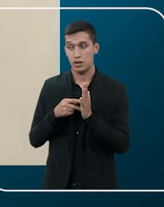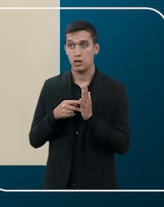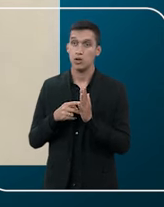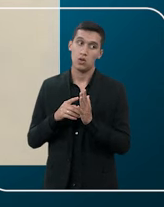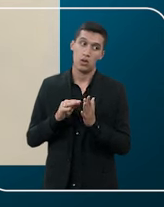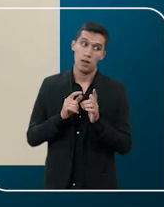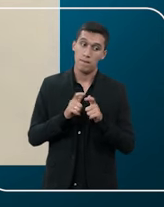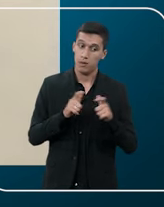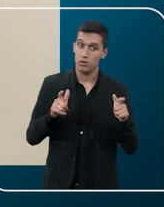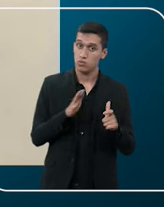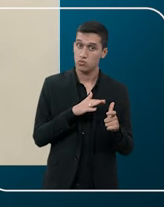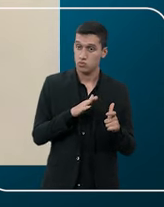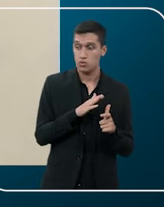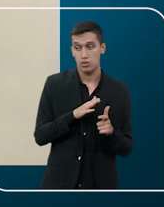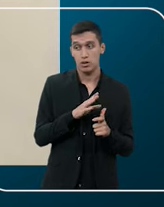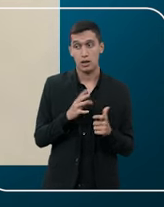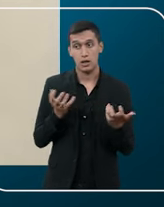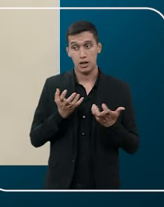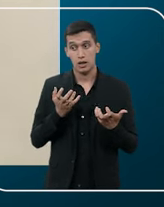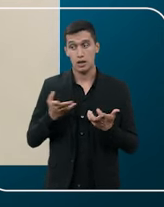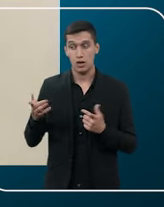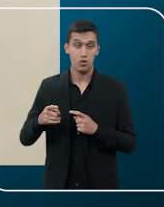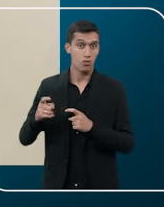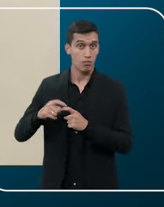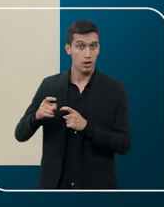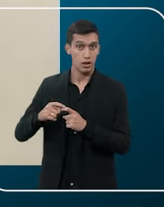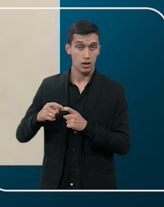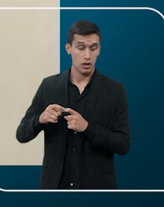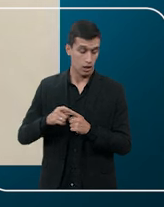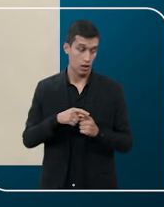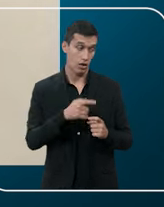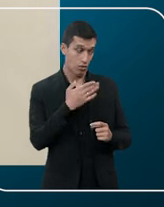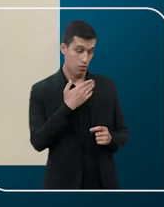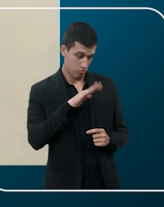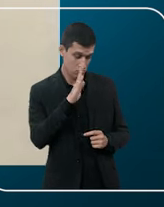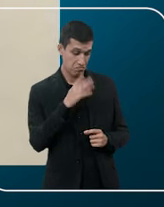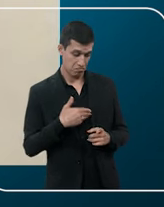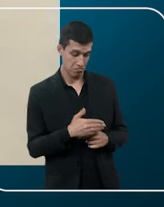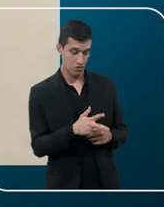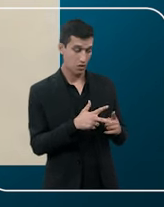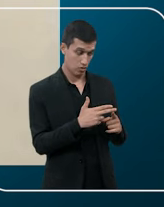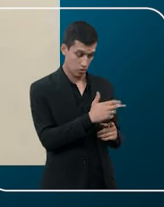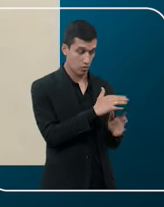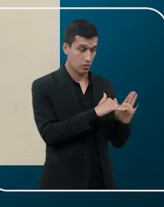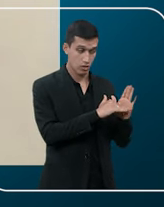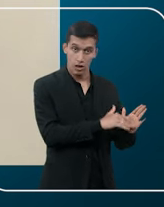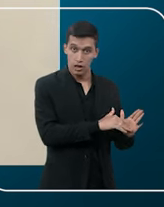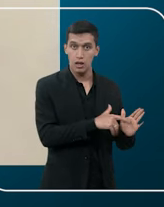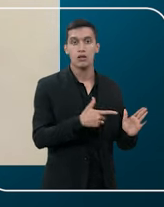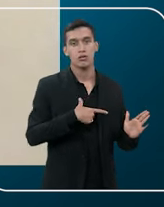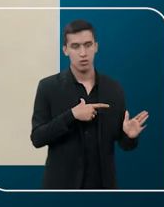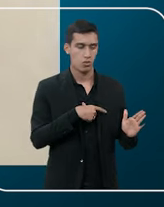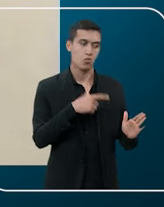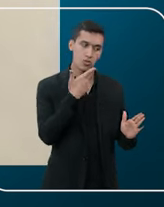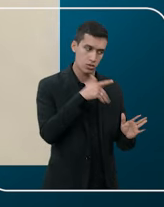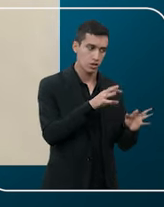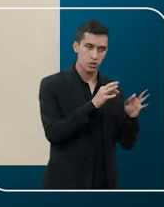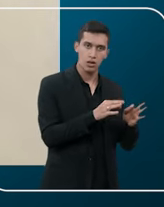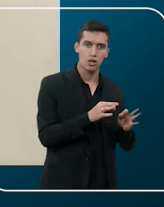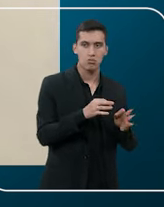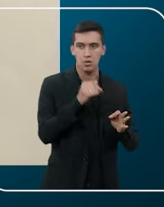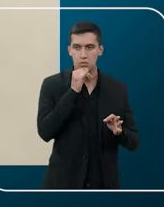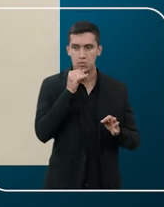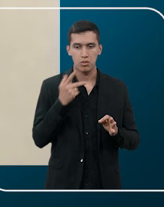que o médico entregue aquele resultado. Então, é uma obrigação de resultado. Se não entregar